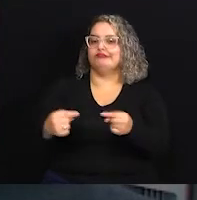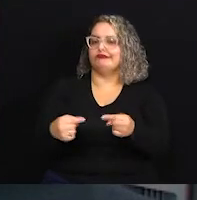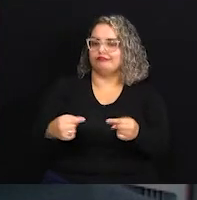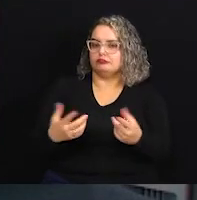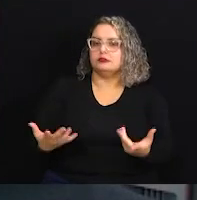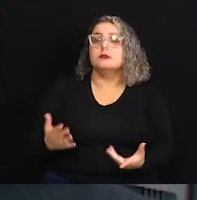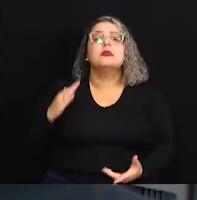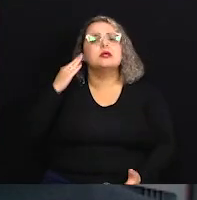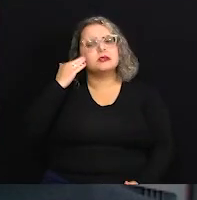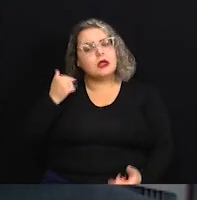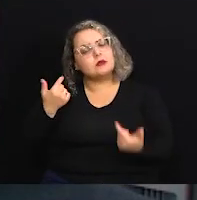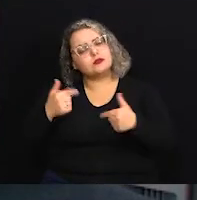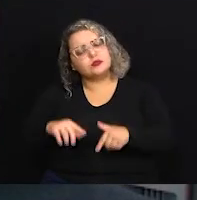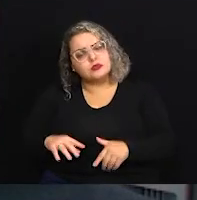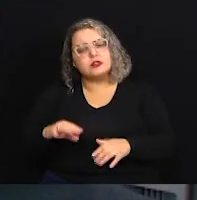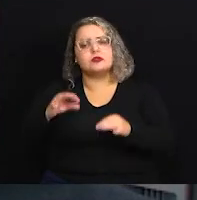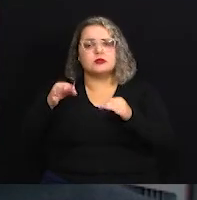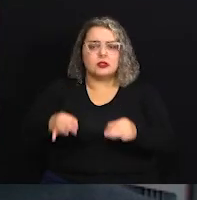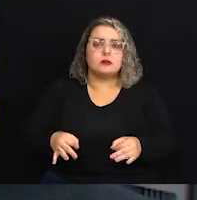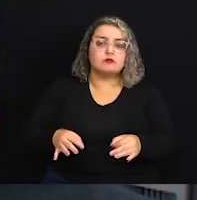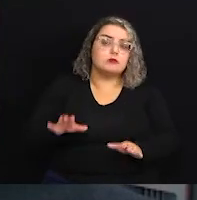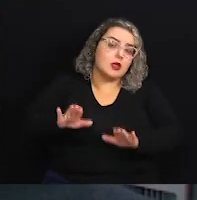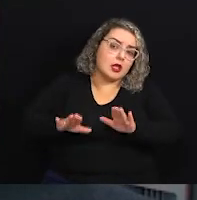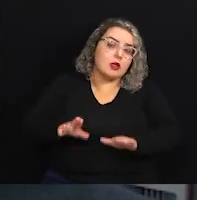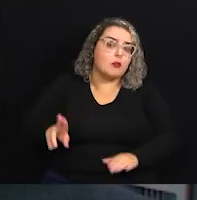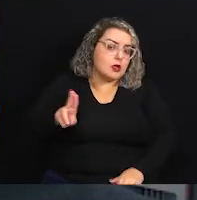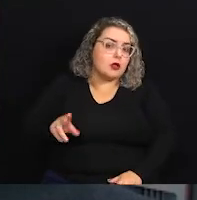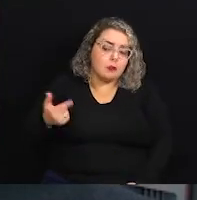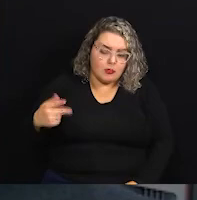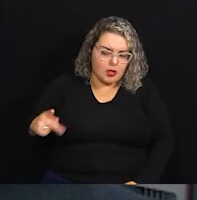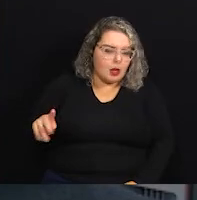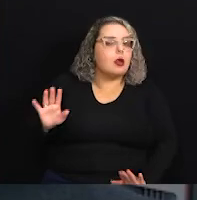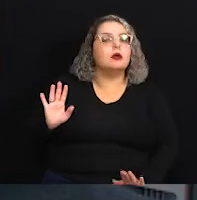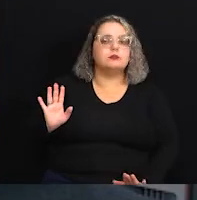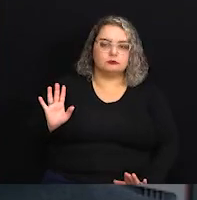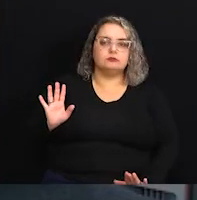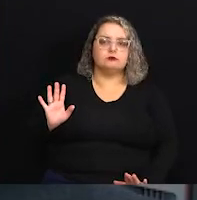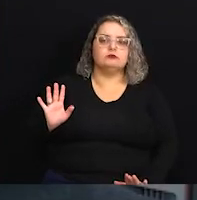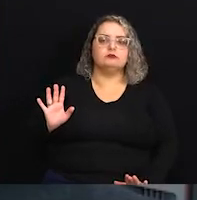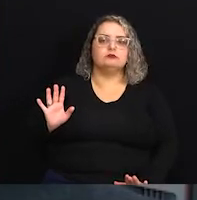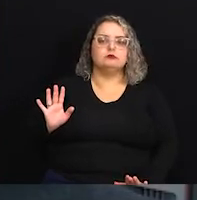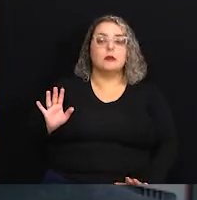a maneira correta de descartar e às vezes pode até ser reutilizável para eles.